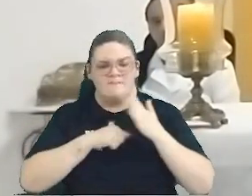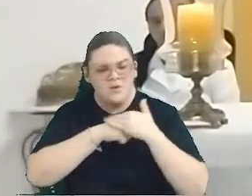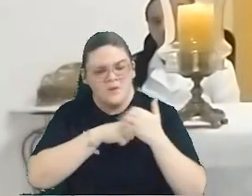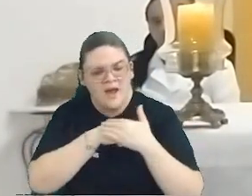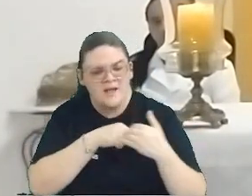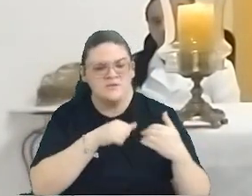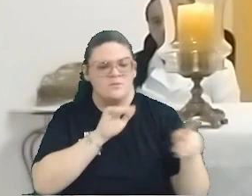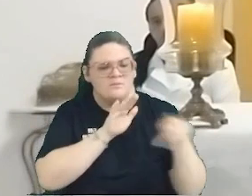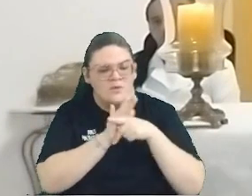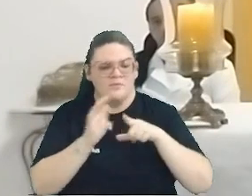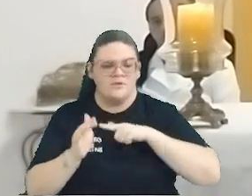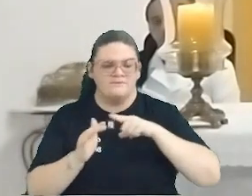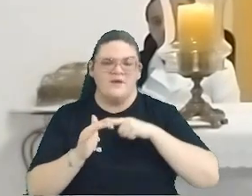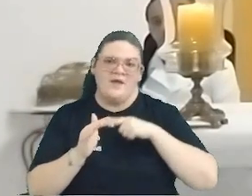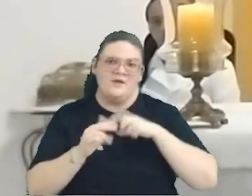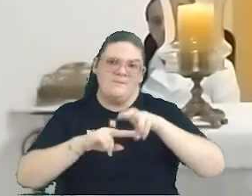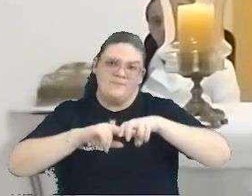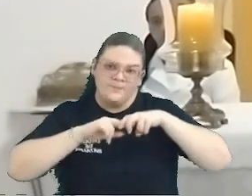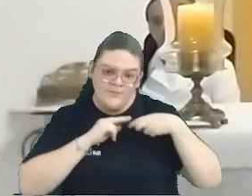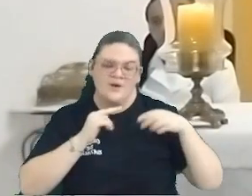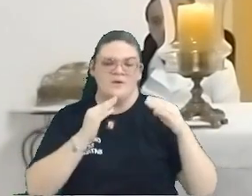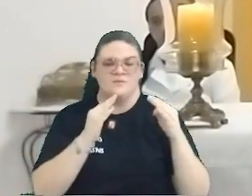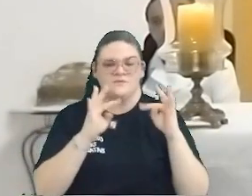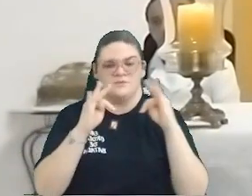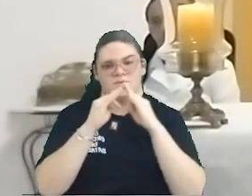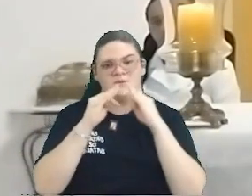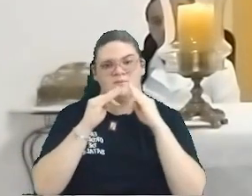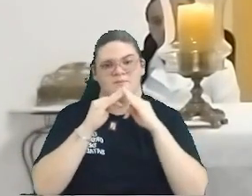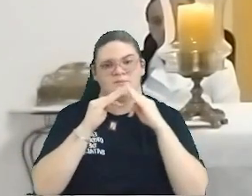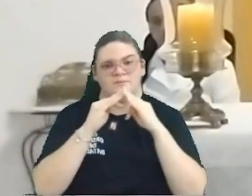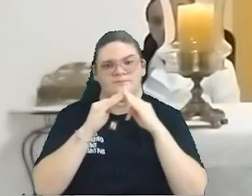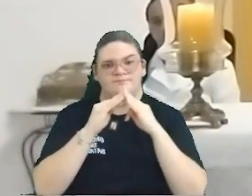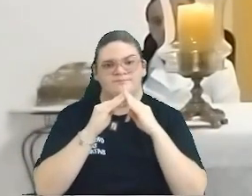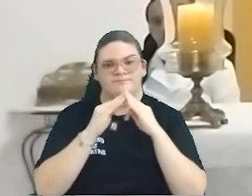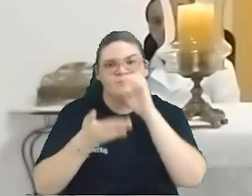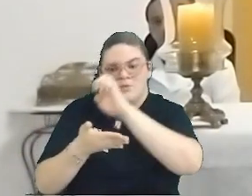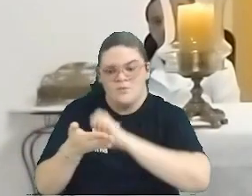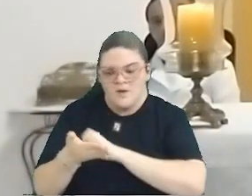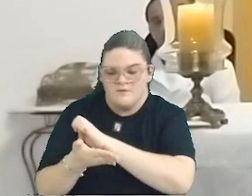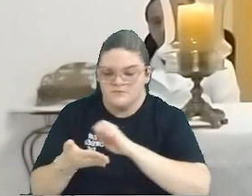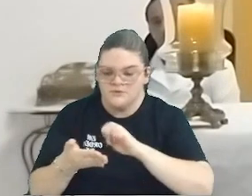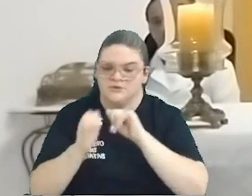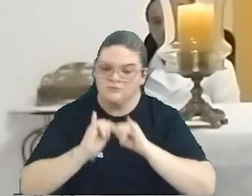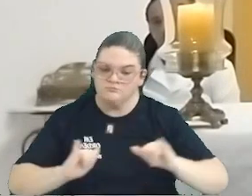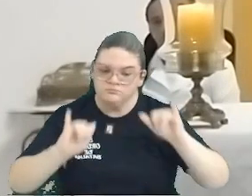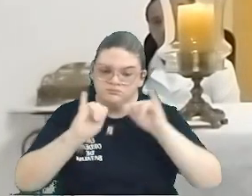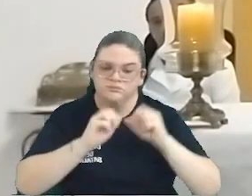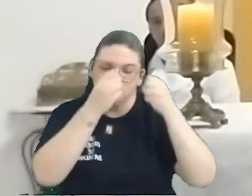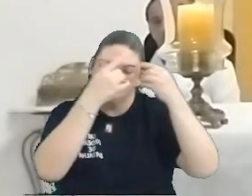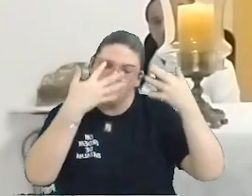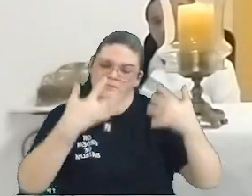Sagrada Escritura para com a casa do Senhor. E o evangelista, ele